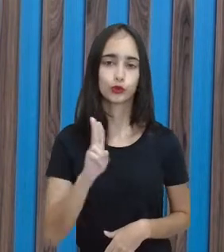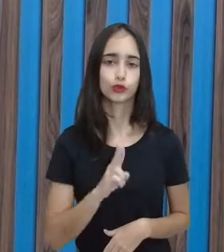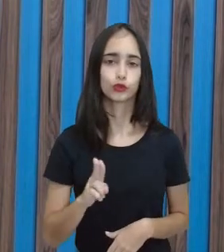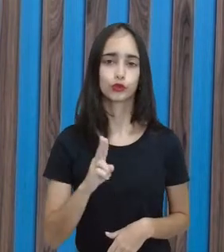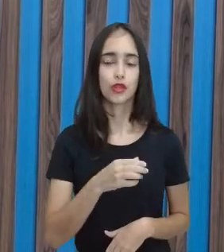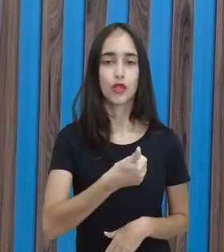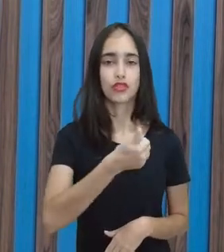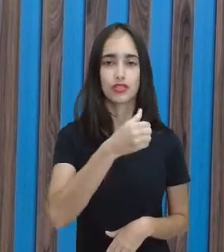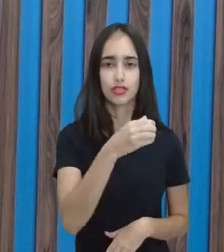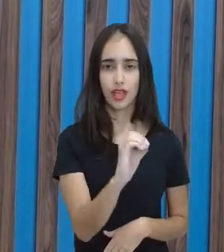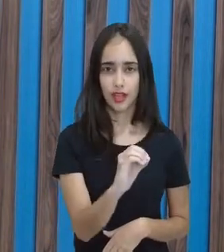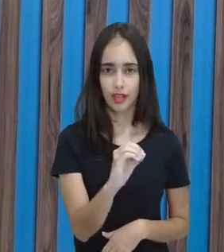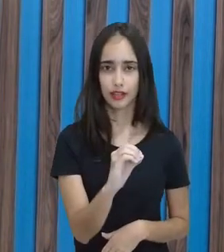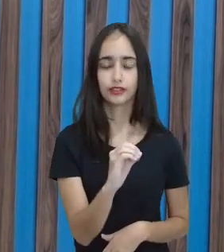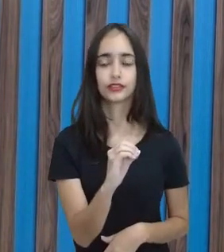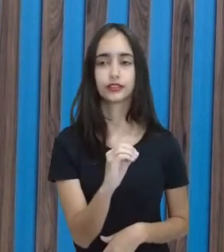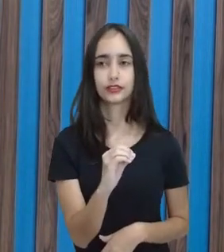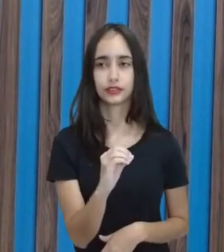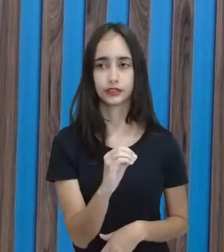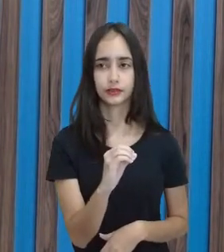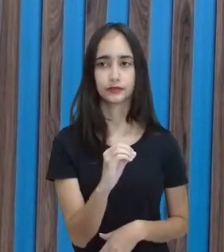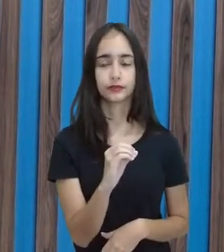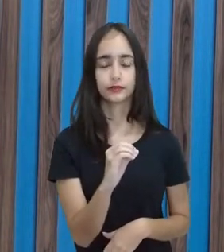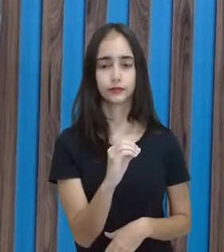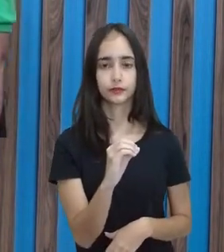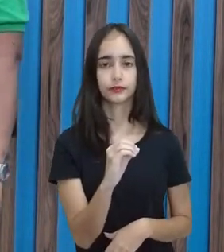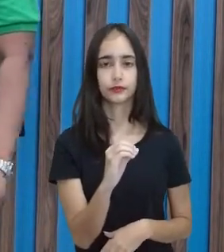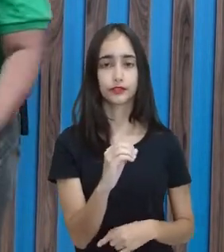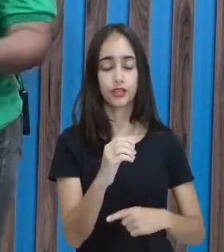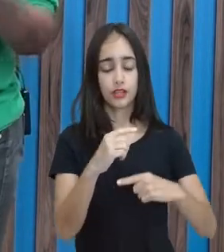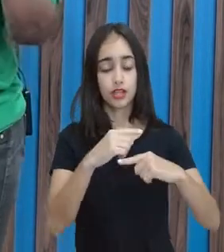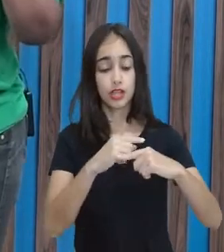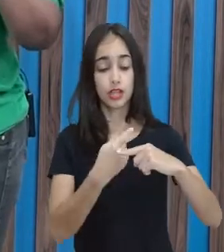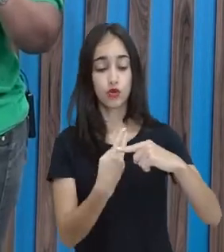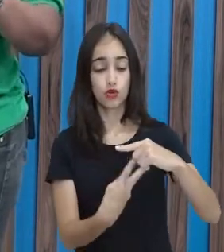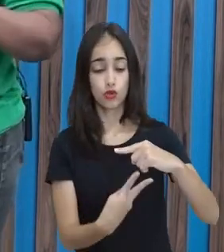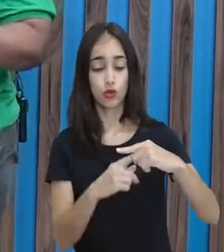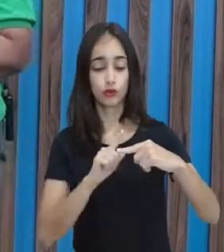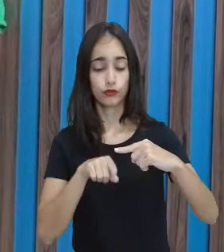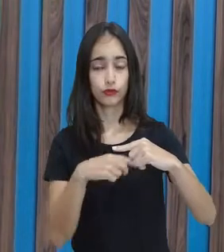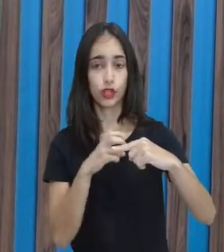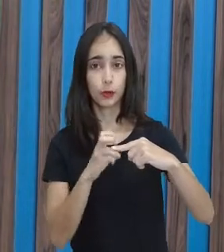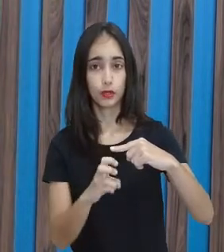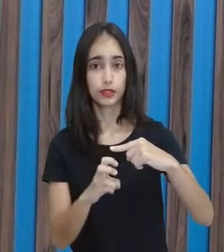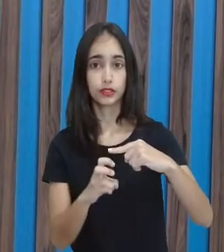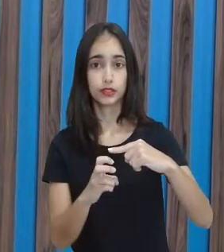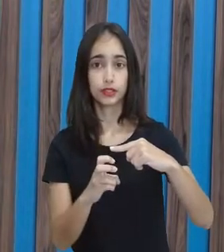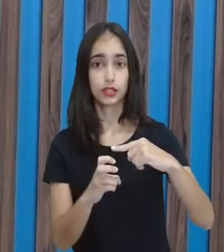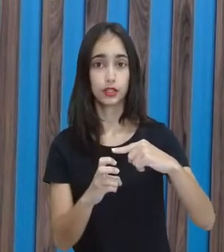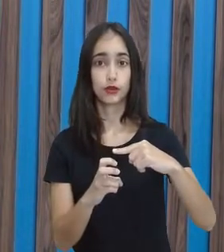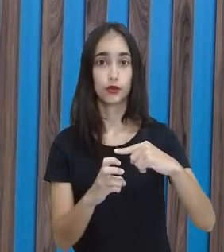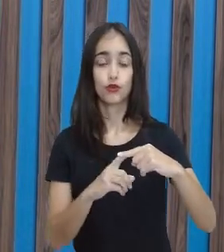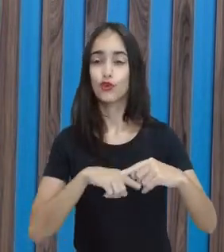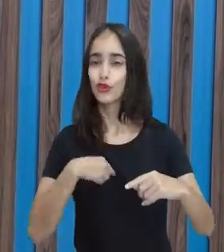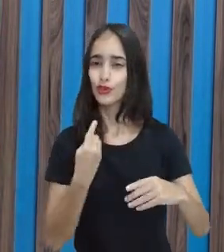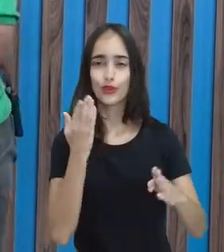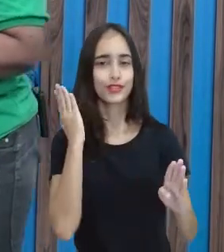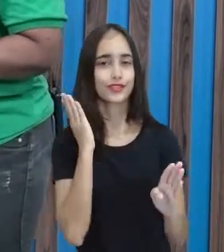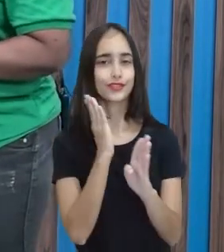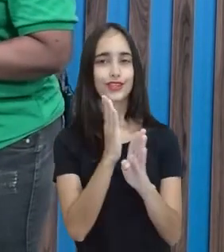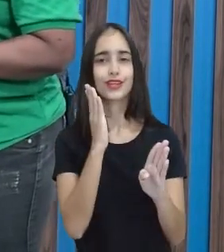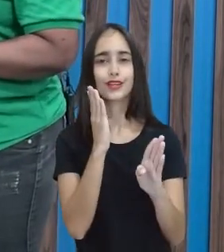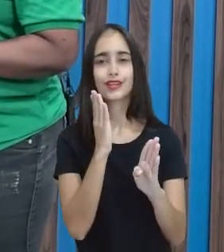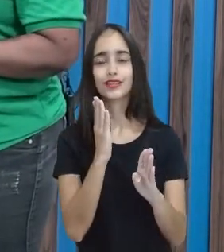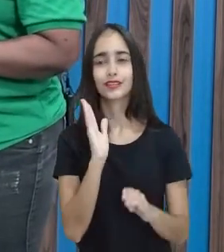o 10 e o 2,5 no lugar do x, que acabamos de encontrar.